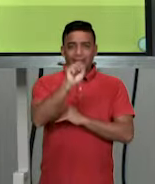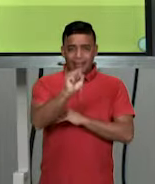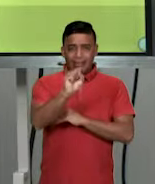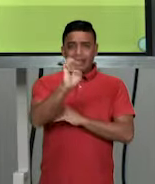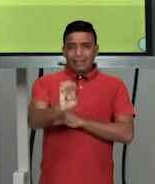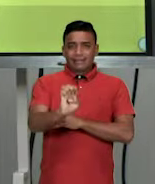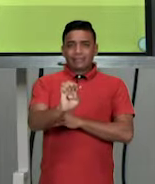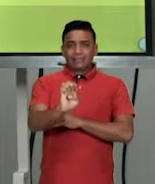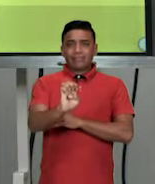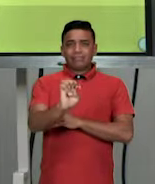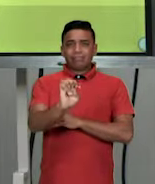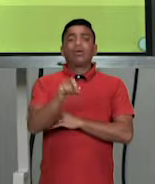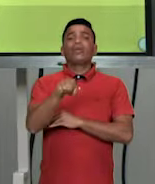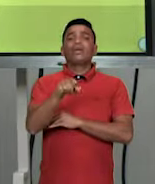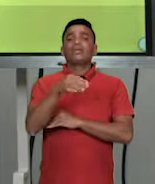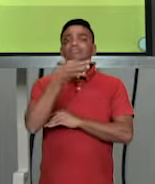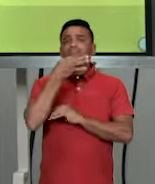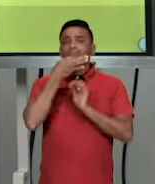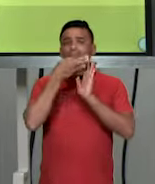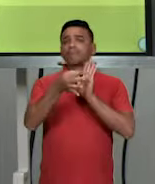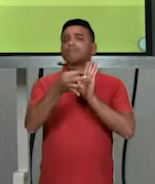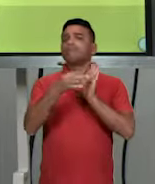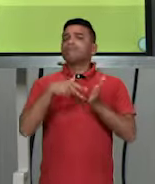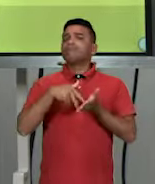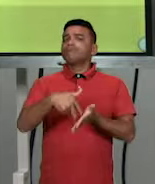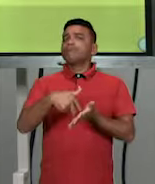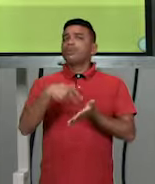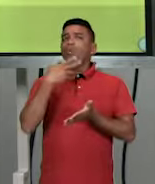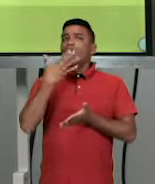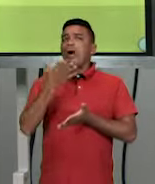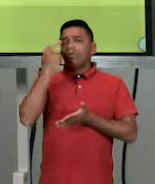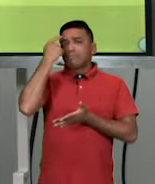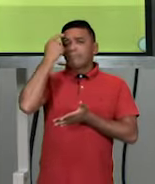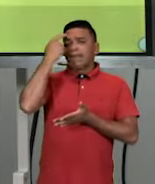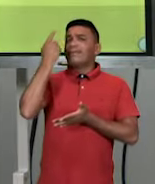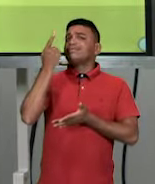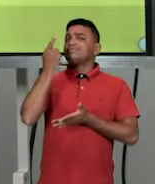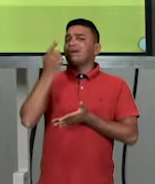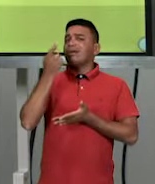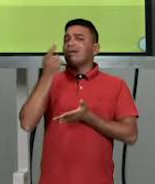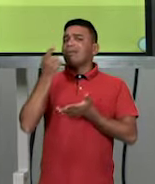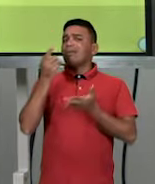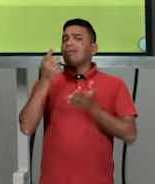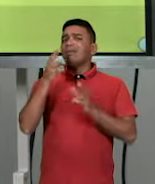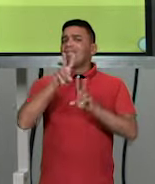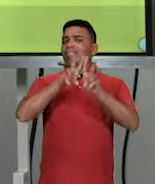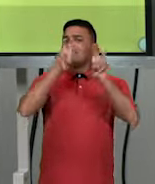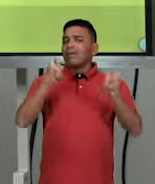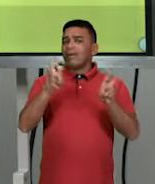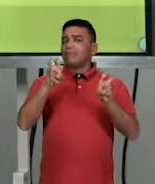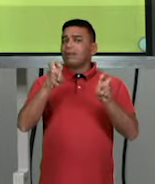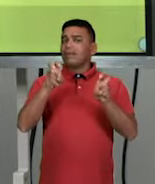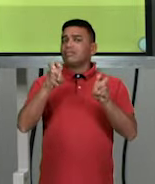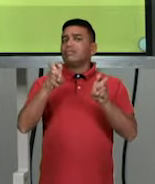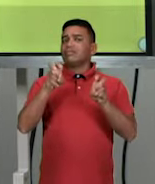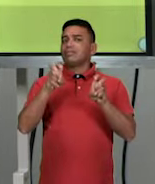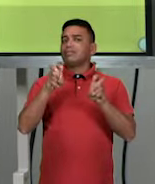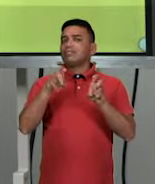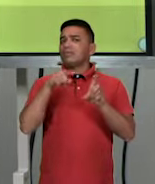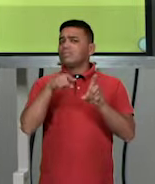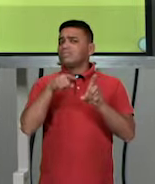disse, é o seu posicionamento em relação àquele tema, e você precisa de defender,